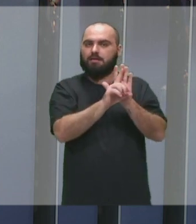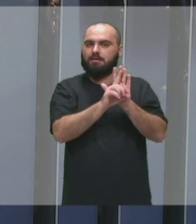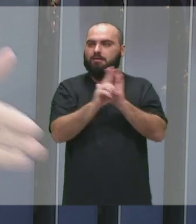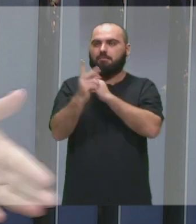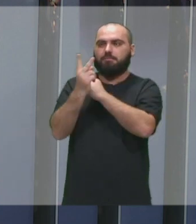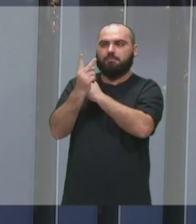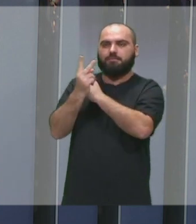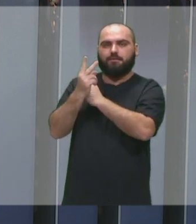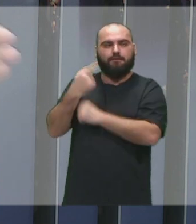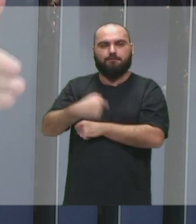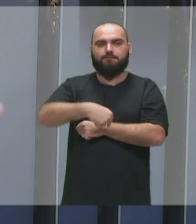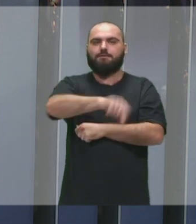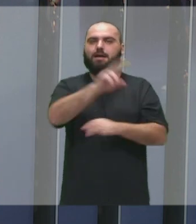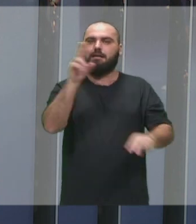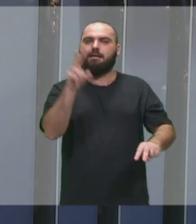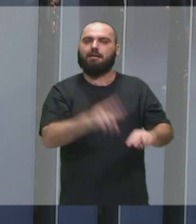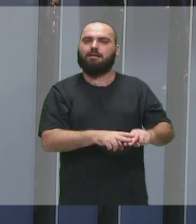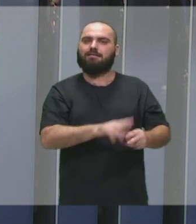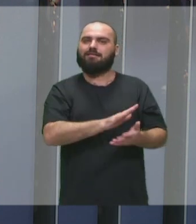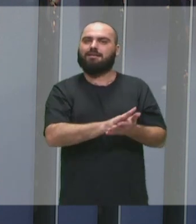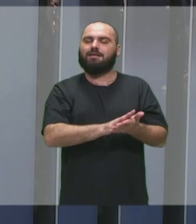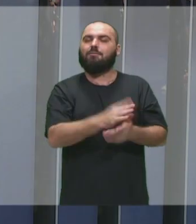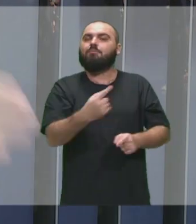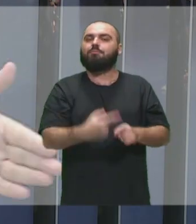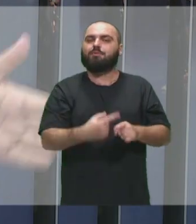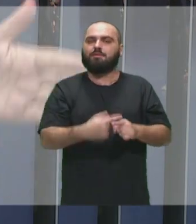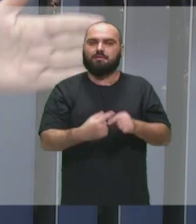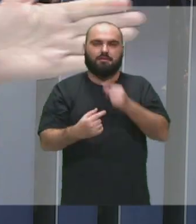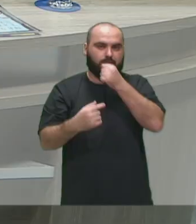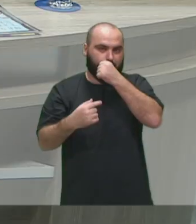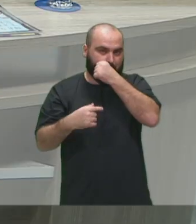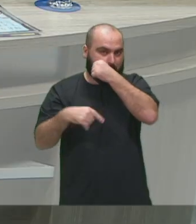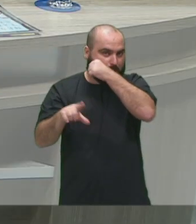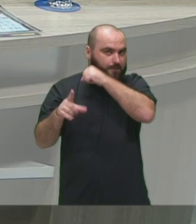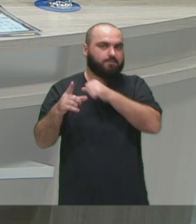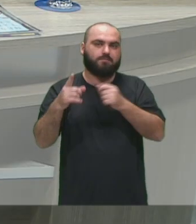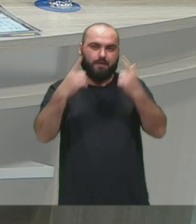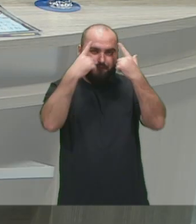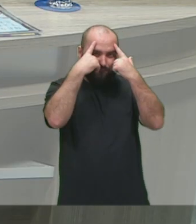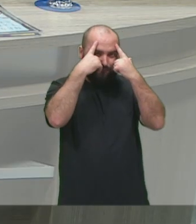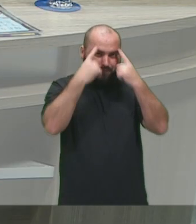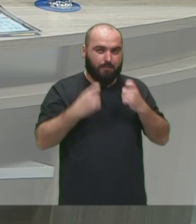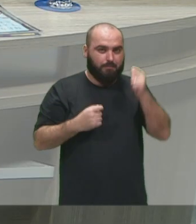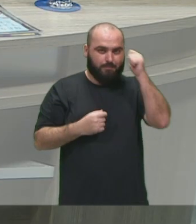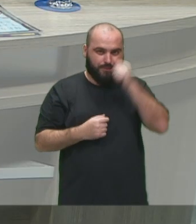de ir para a cadeia por terem violentado,